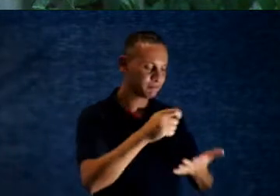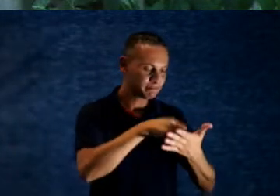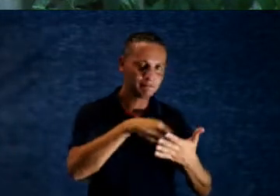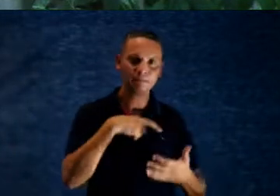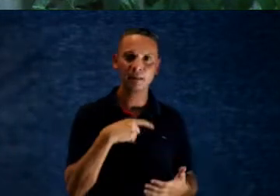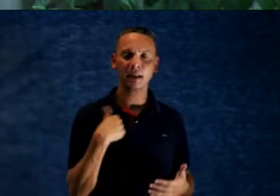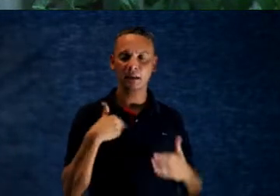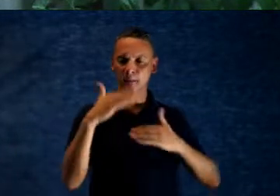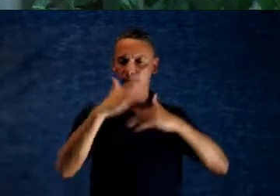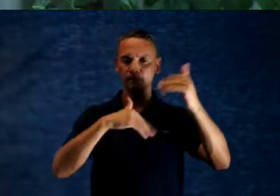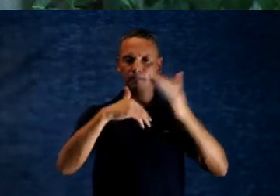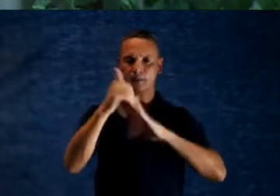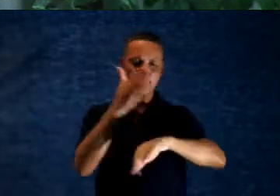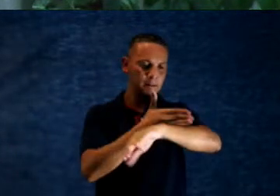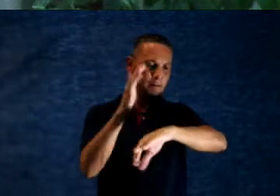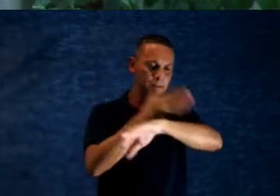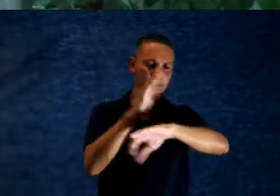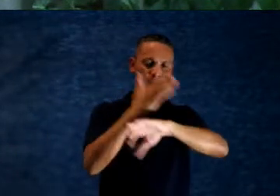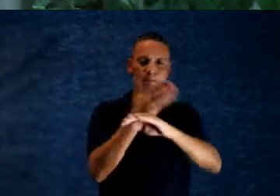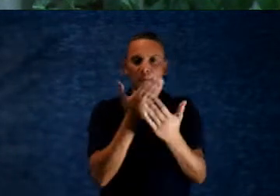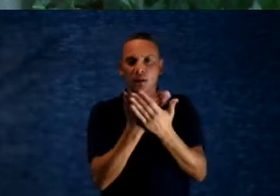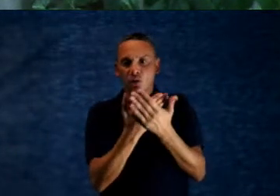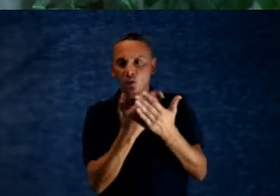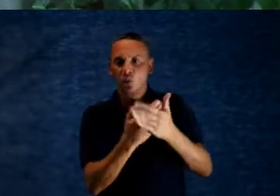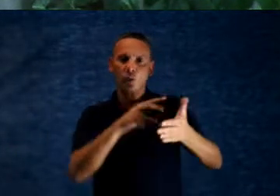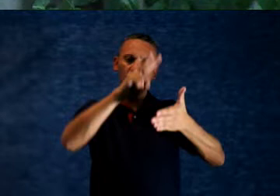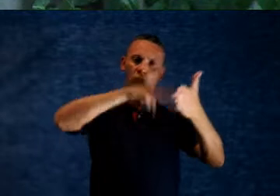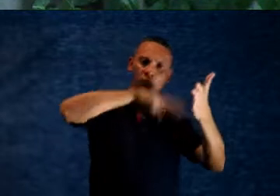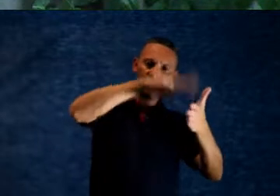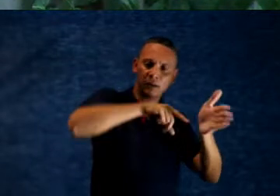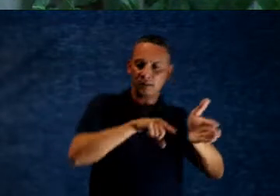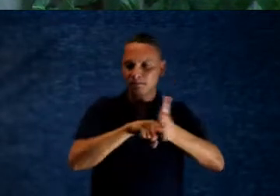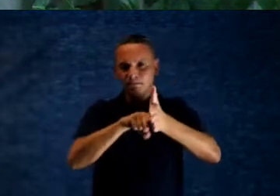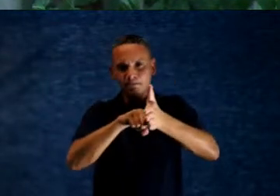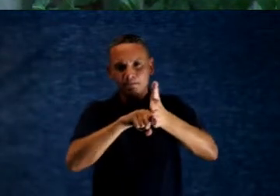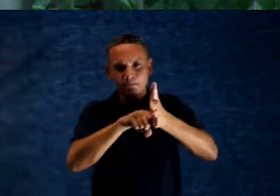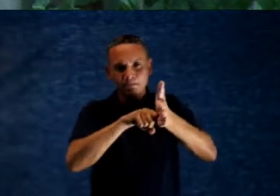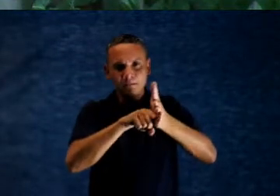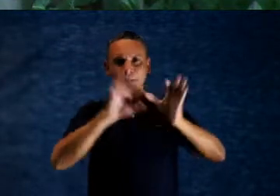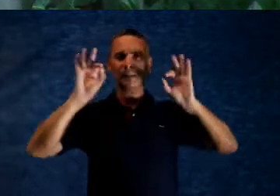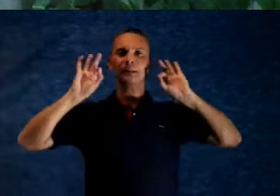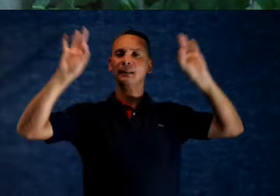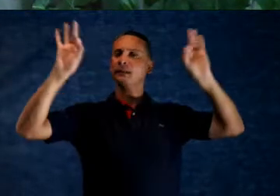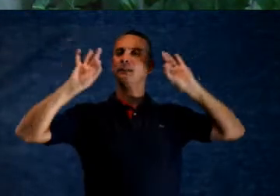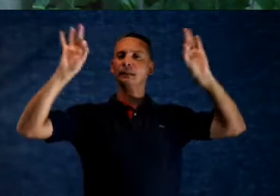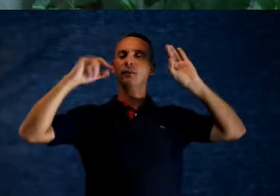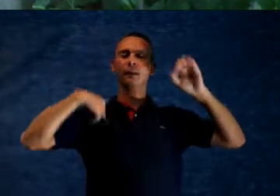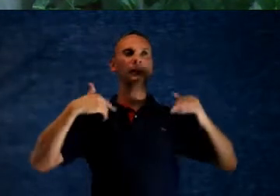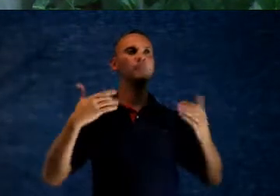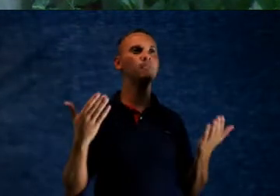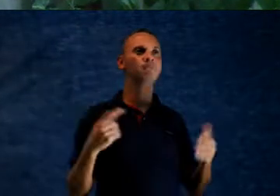esta nova atividade, procurei habilitar-me com estudo e leituras de autores